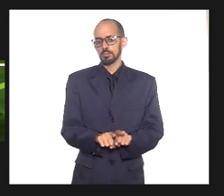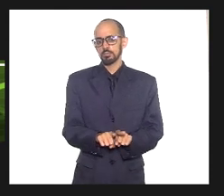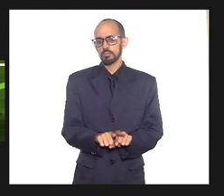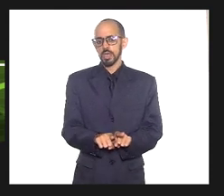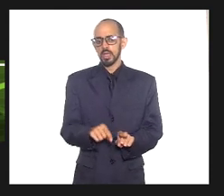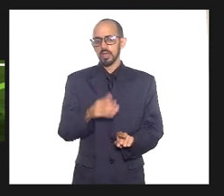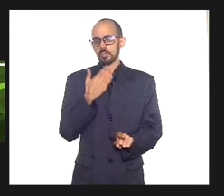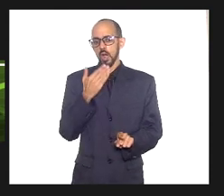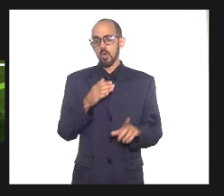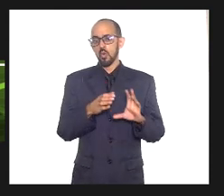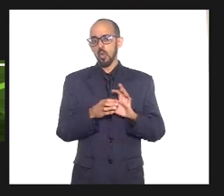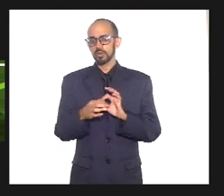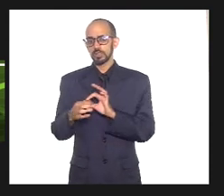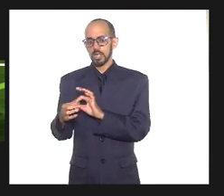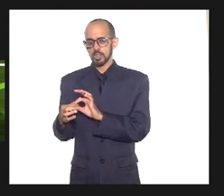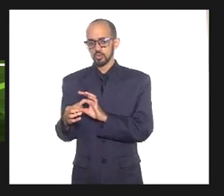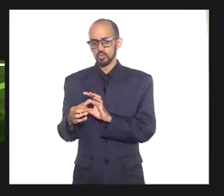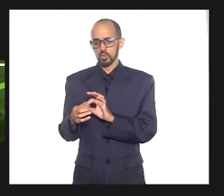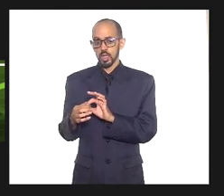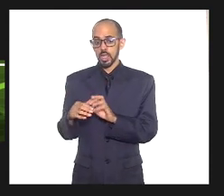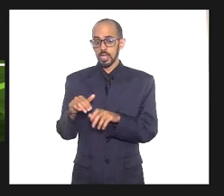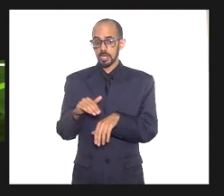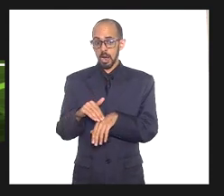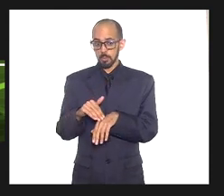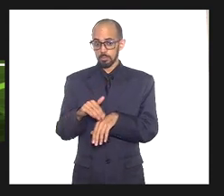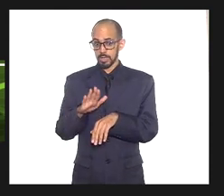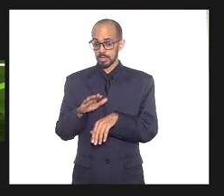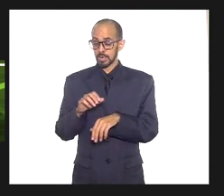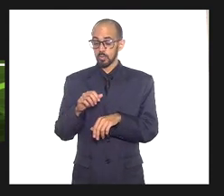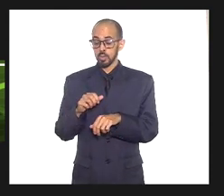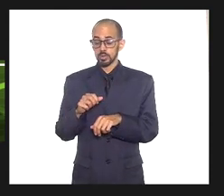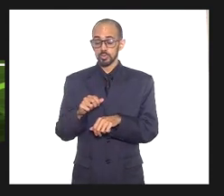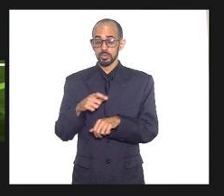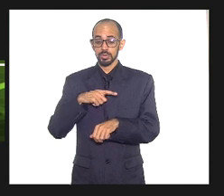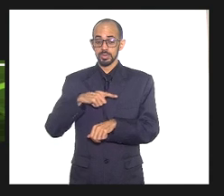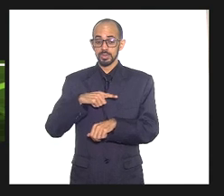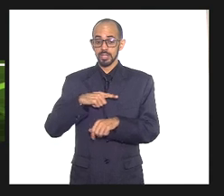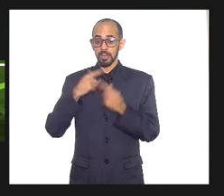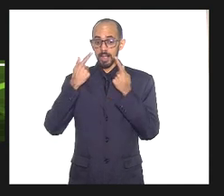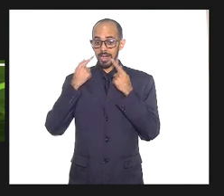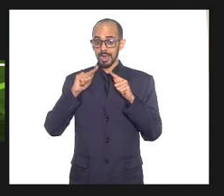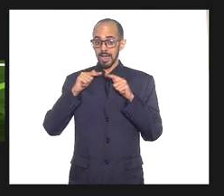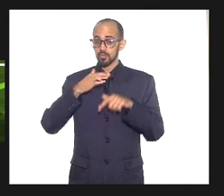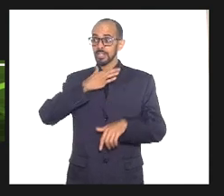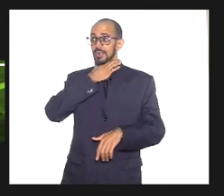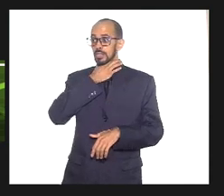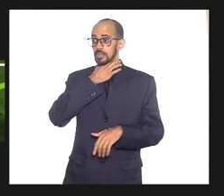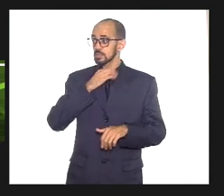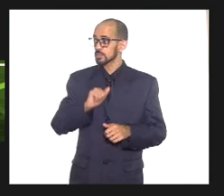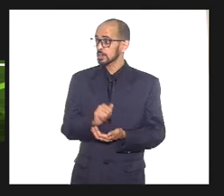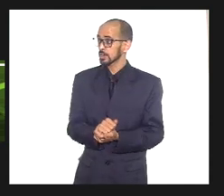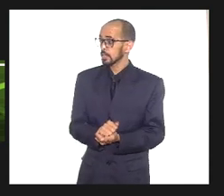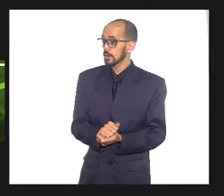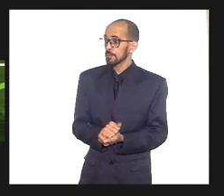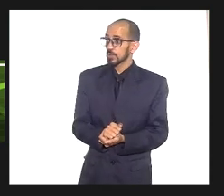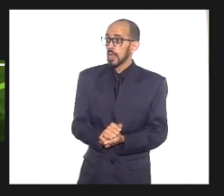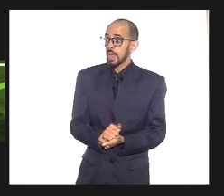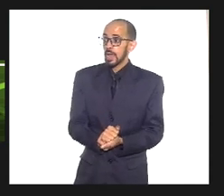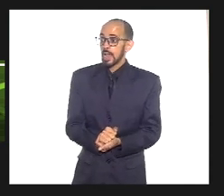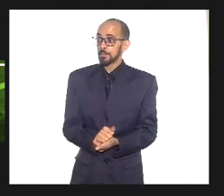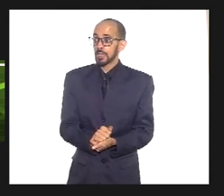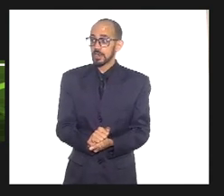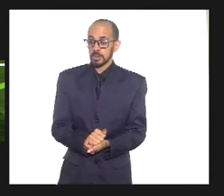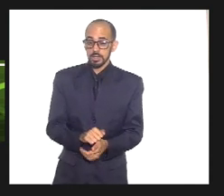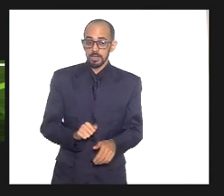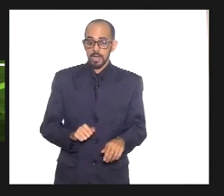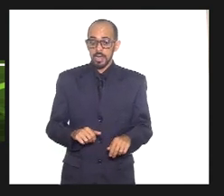acentua quando o Estado passa a ter a sua grave crise e o Estado passa a se financiar em cima dos